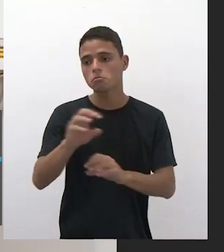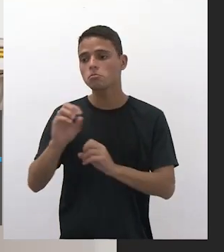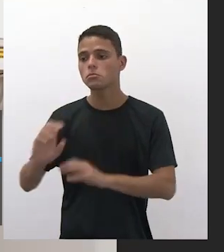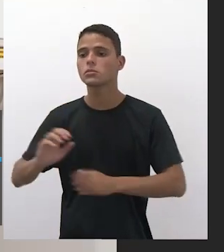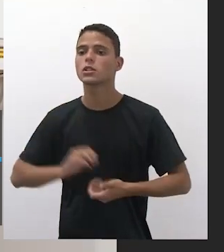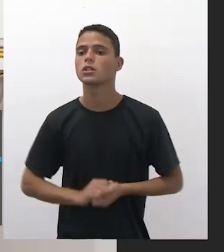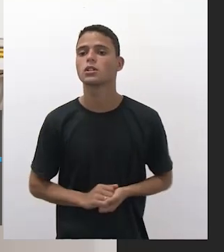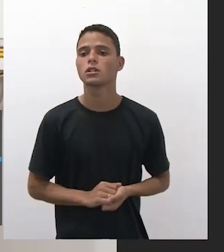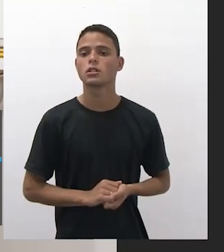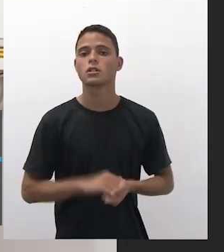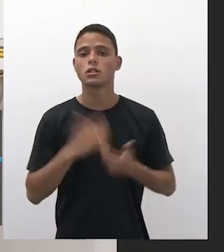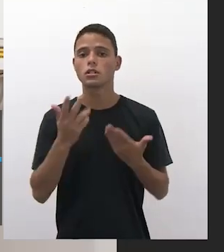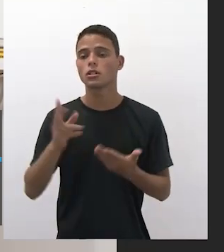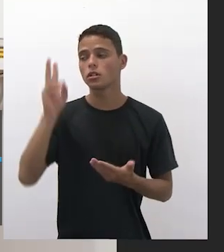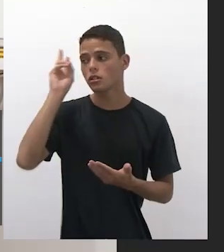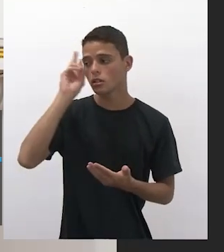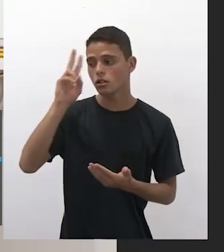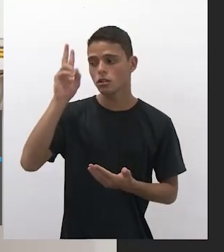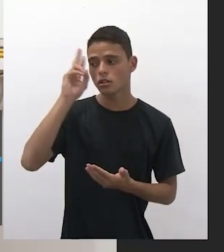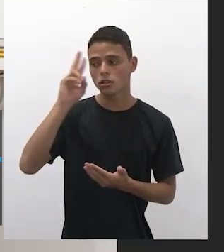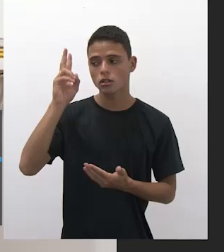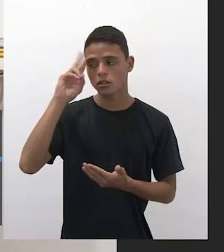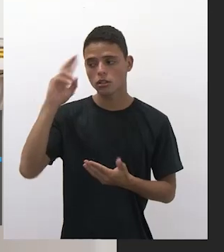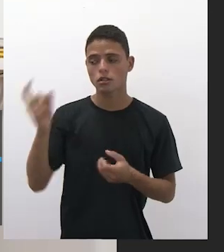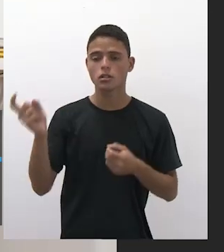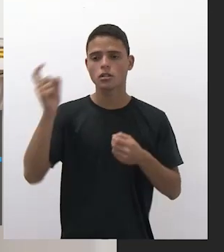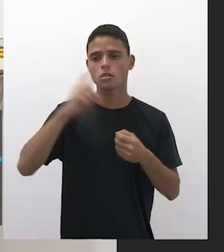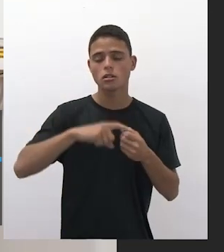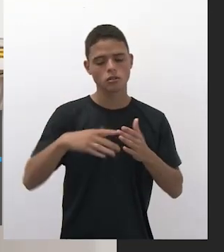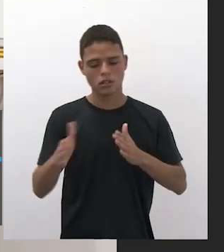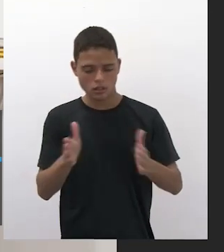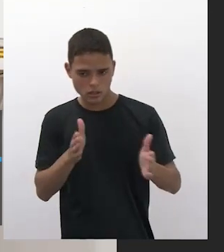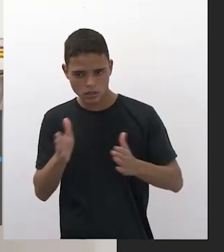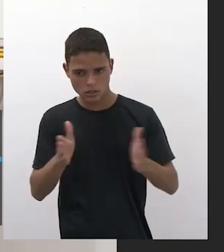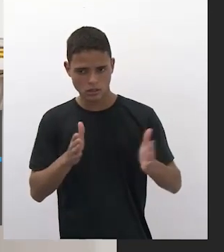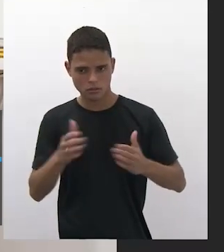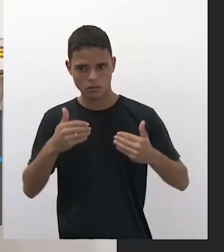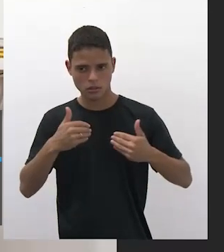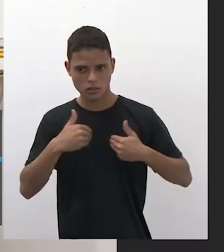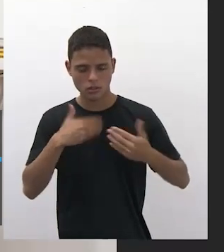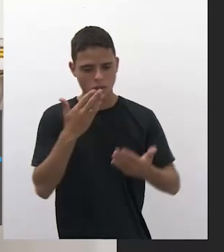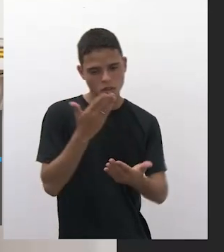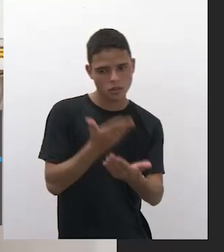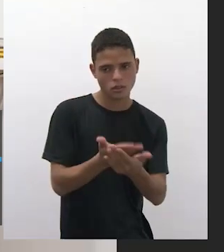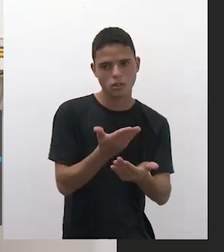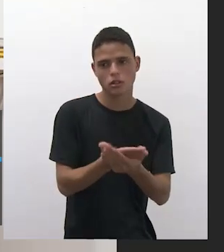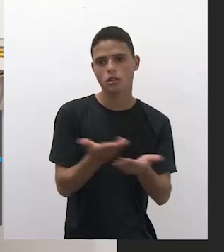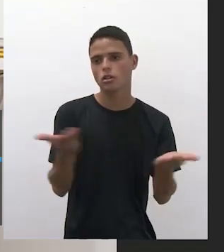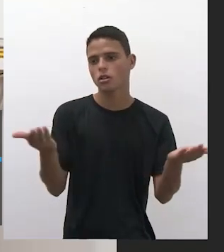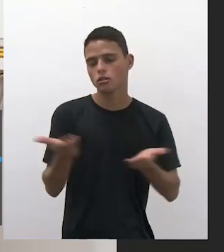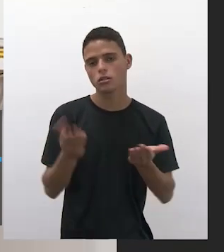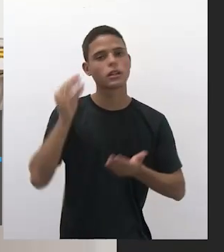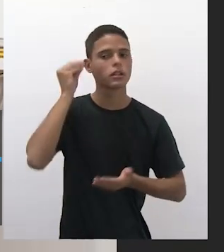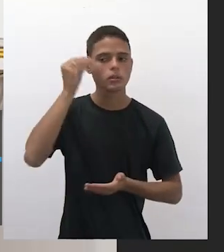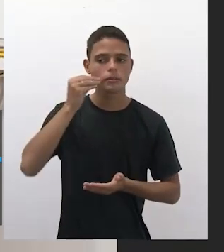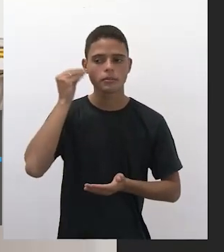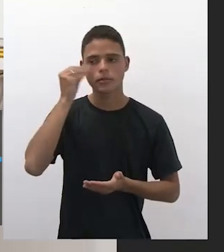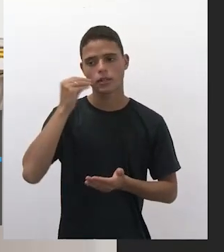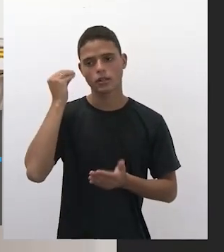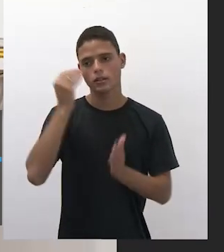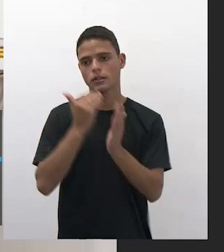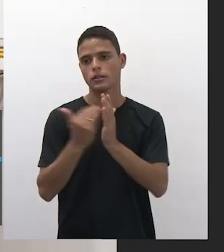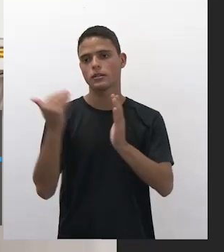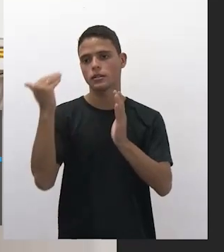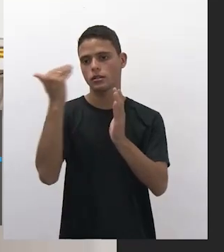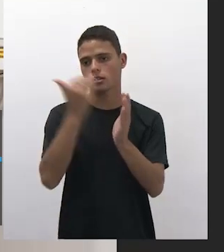voltou aquela memória, eu falei, nossa, se naquela época eu tivesse feito magistério, né, hoje eu já teria uma experiência.